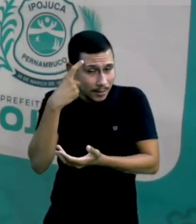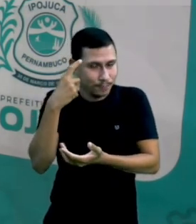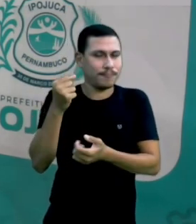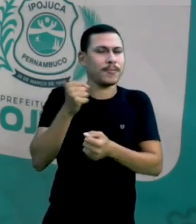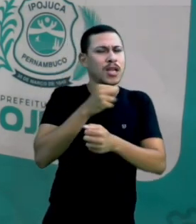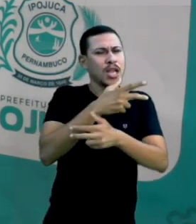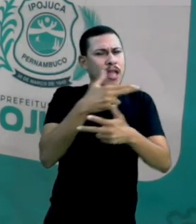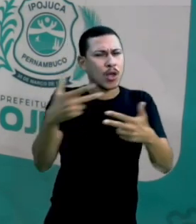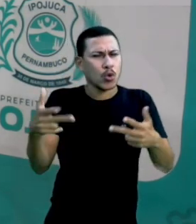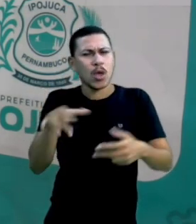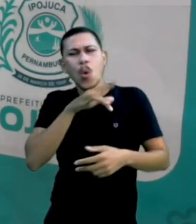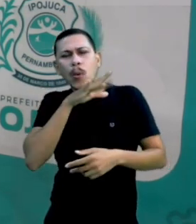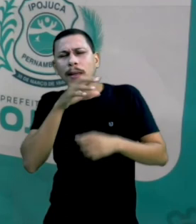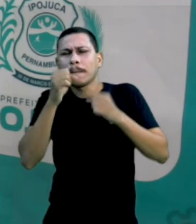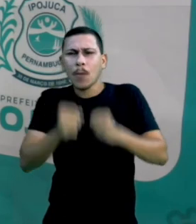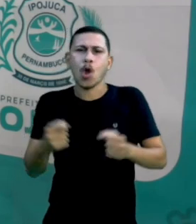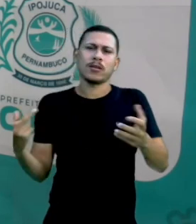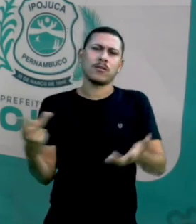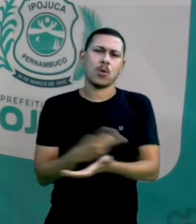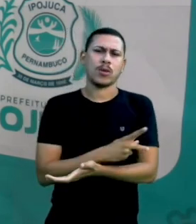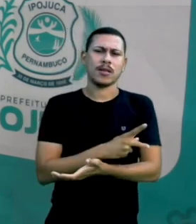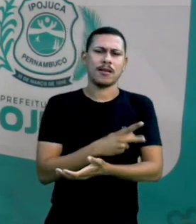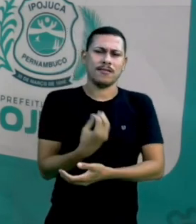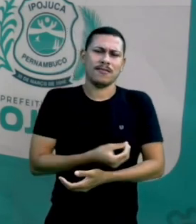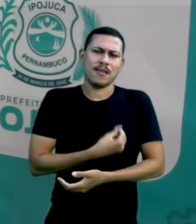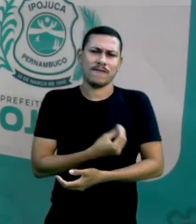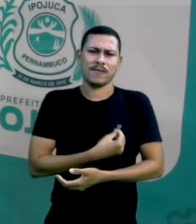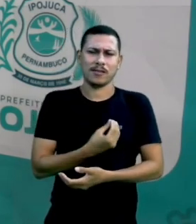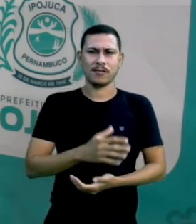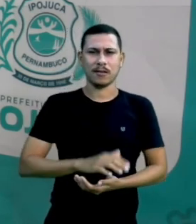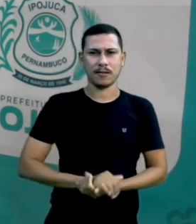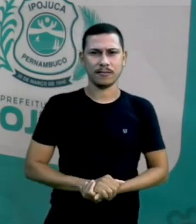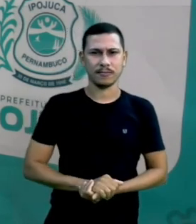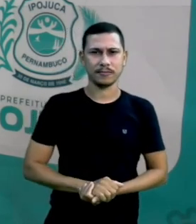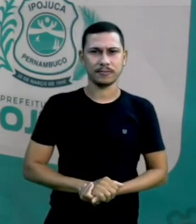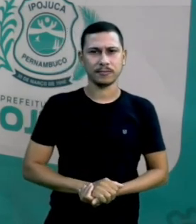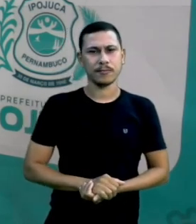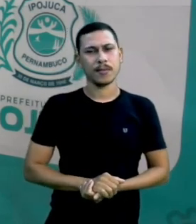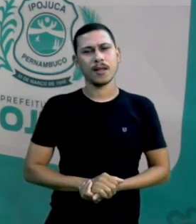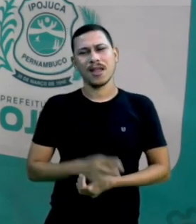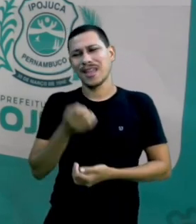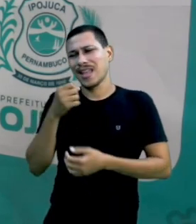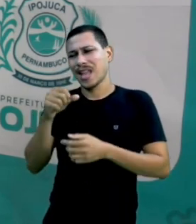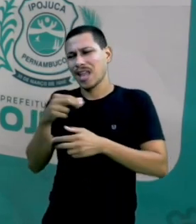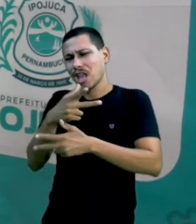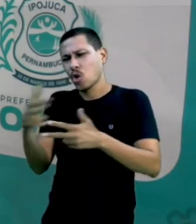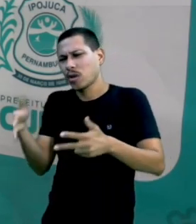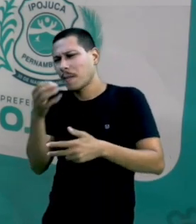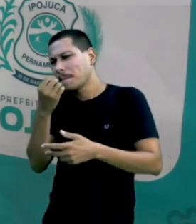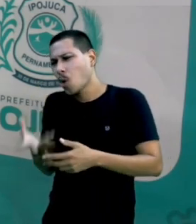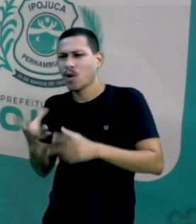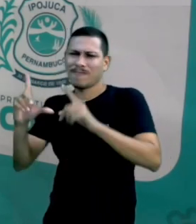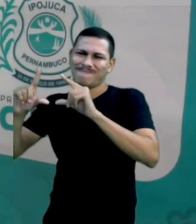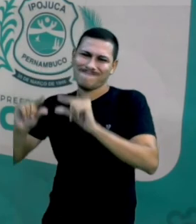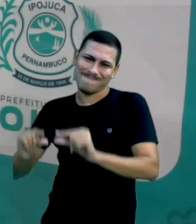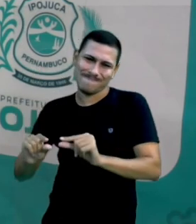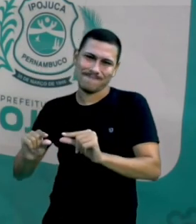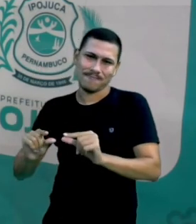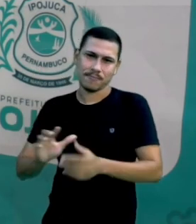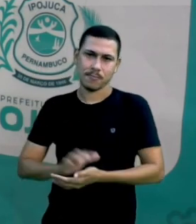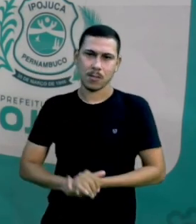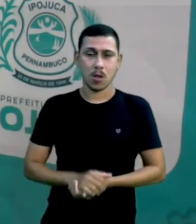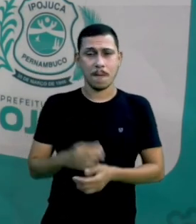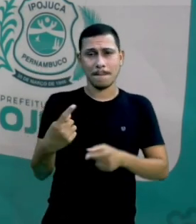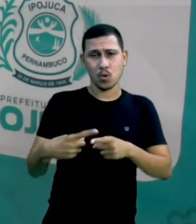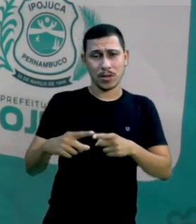as consequências são muito graves, são muito severas e o benefício é quase nenhum. Até porque, depois